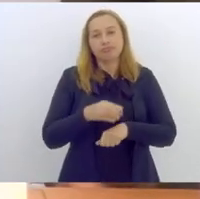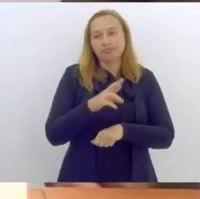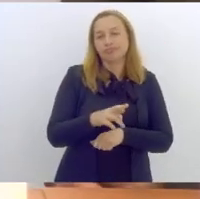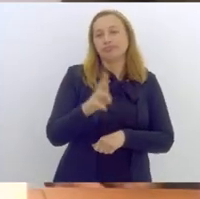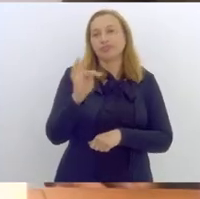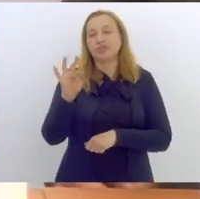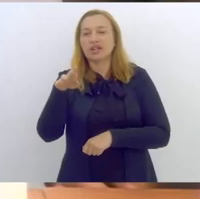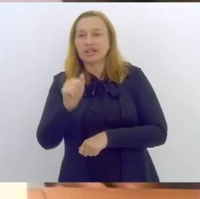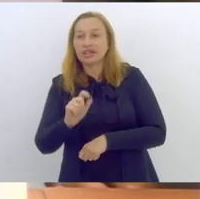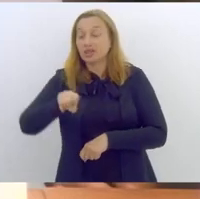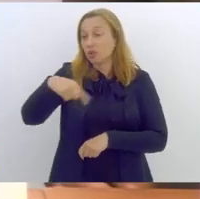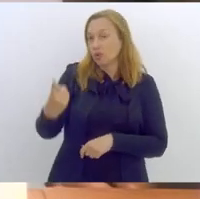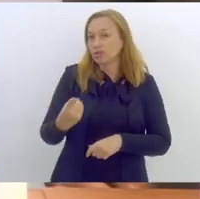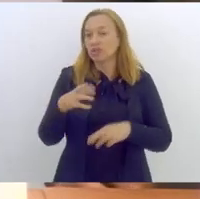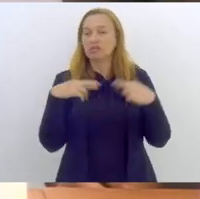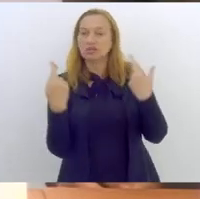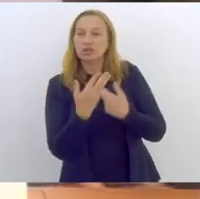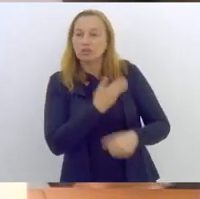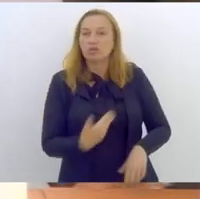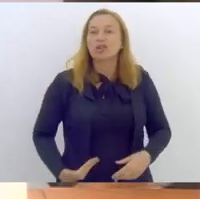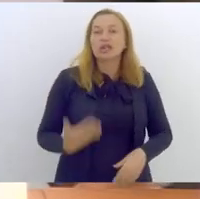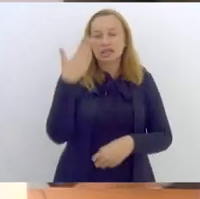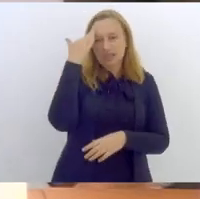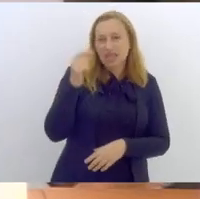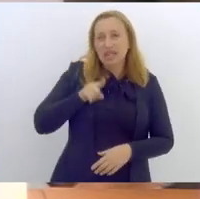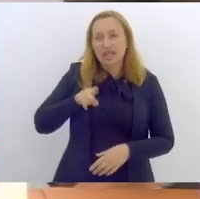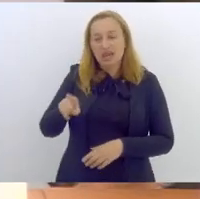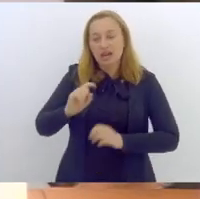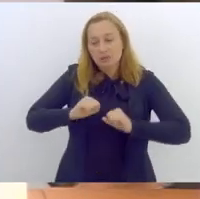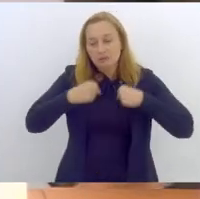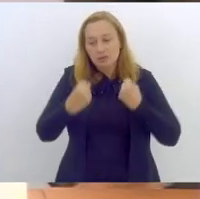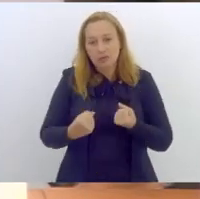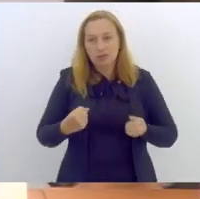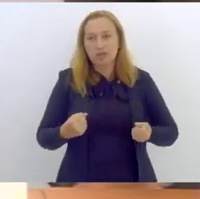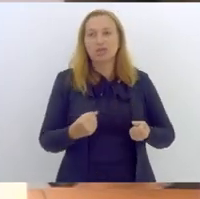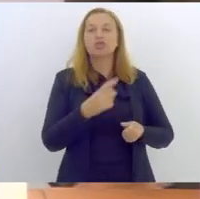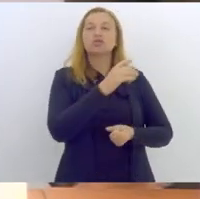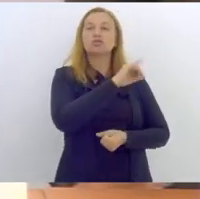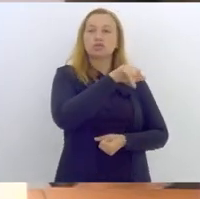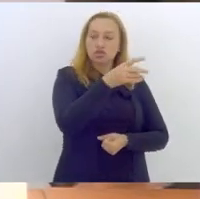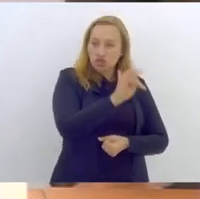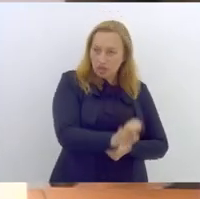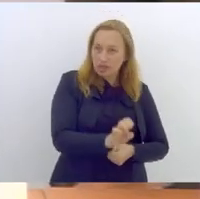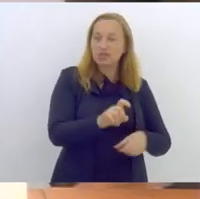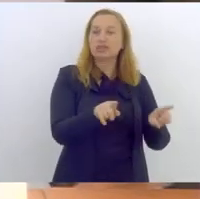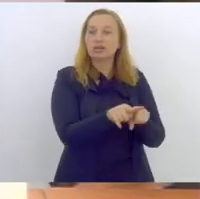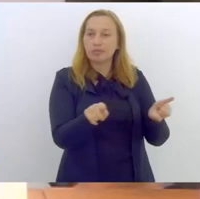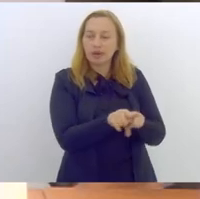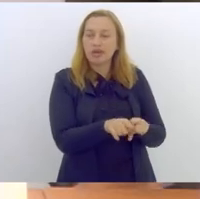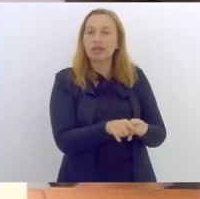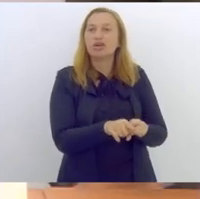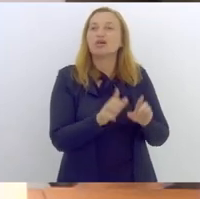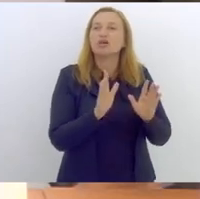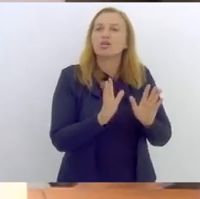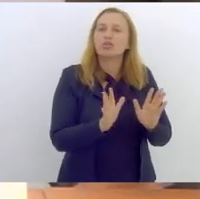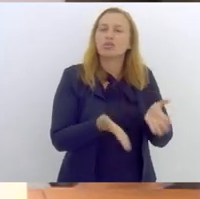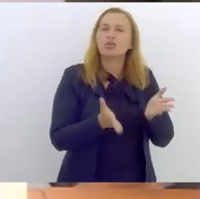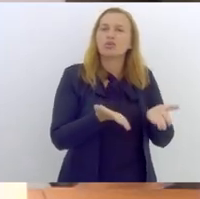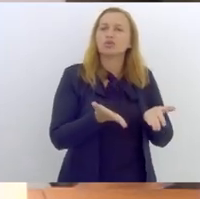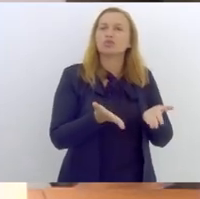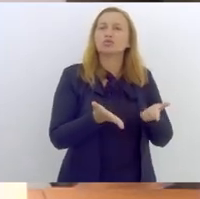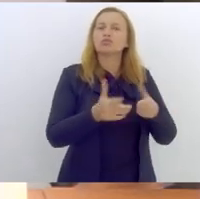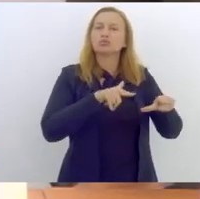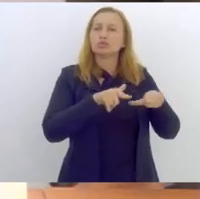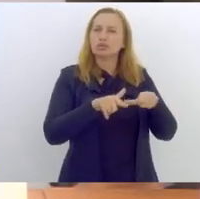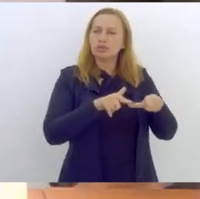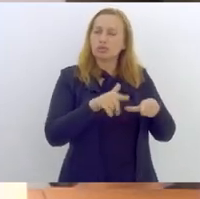audiências públicas né e sei o quanto ela é dedicada Dr Jansen tá ocupando um cargo de